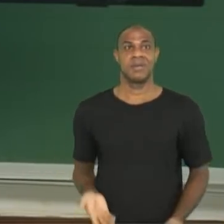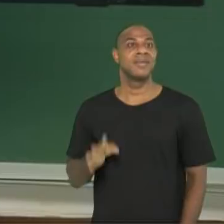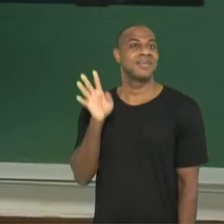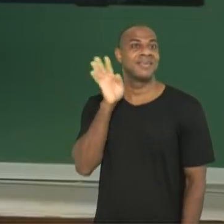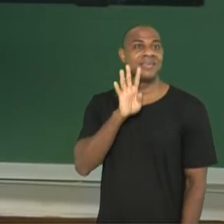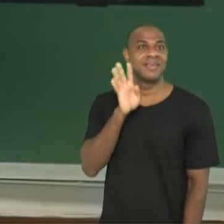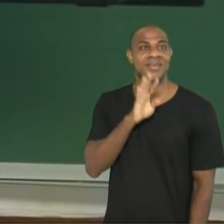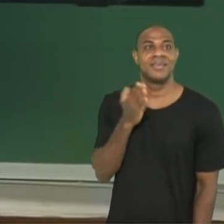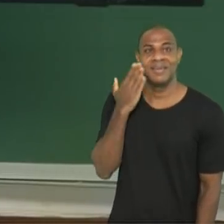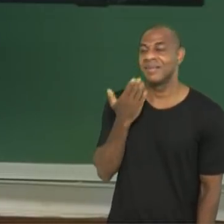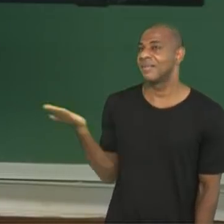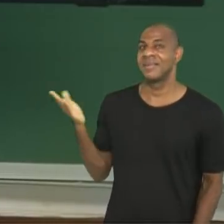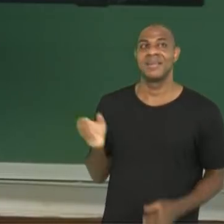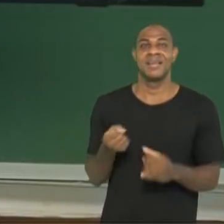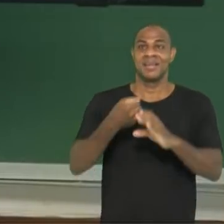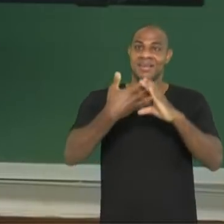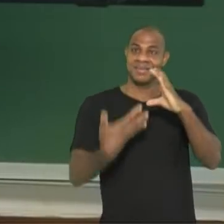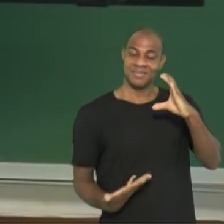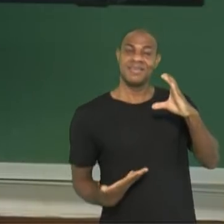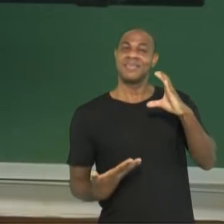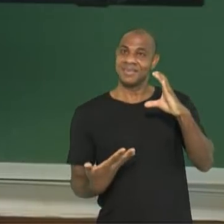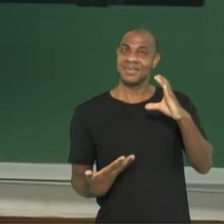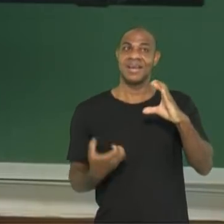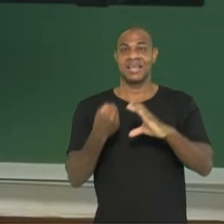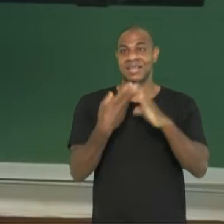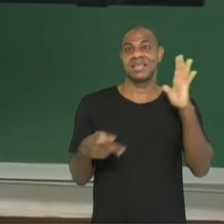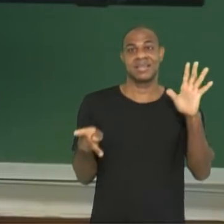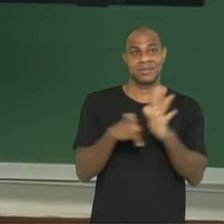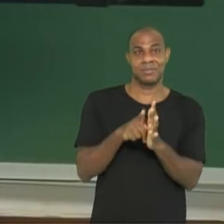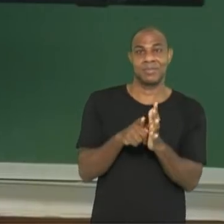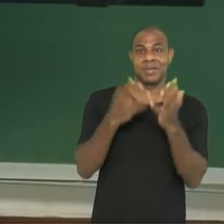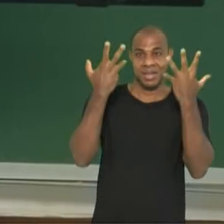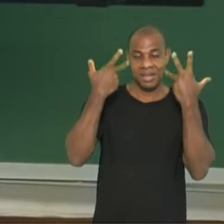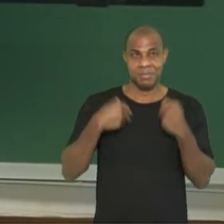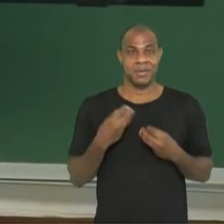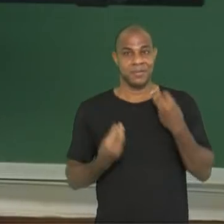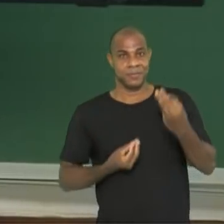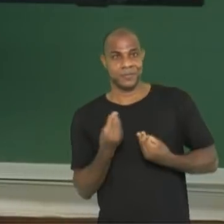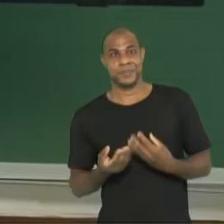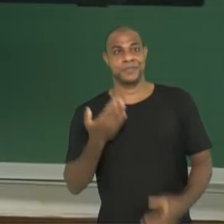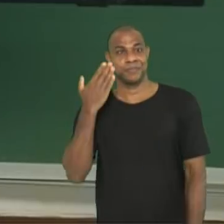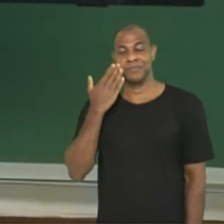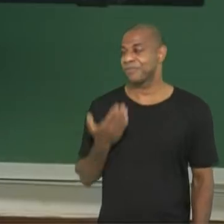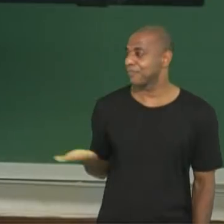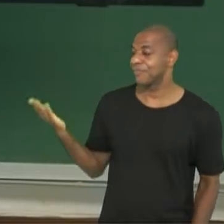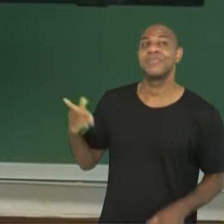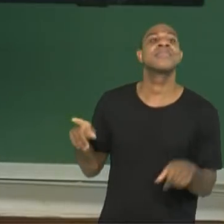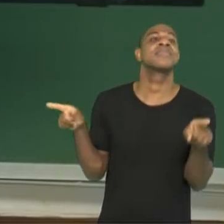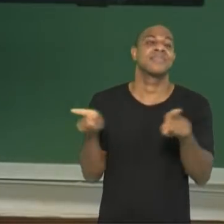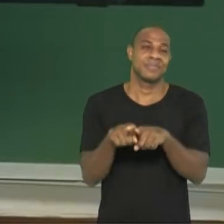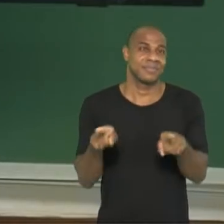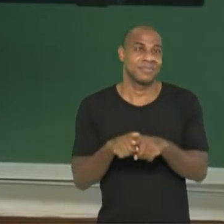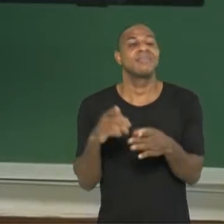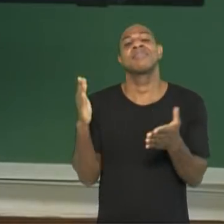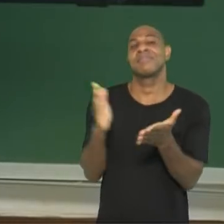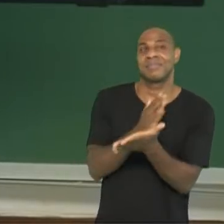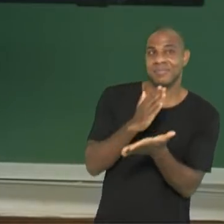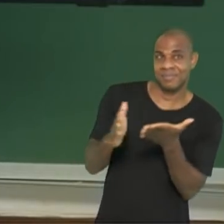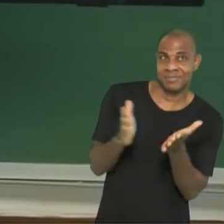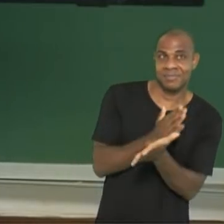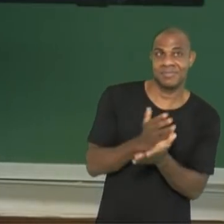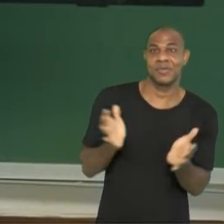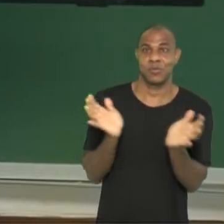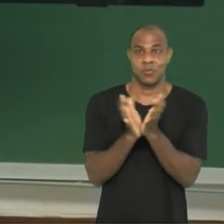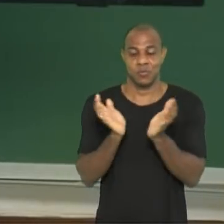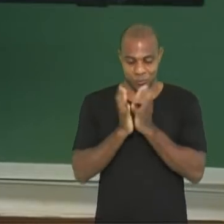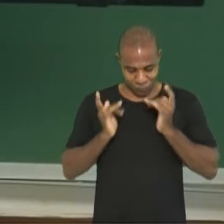legal essa classificação deles pelas partes do corpo. Além disso, alguns artrópodes,